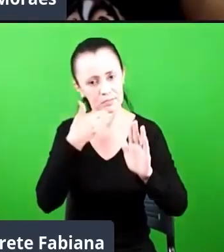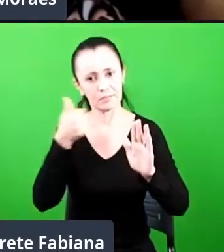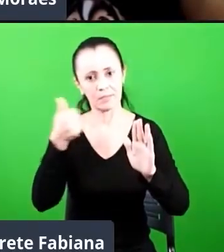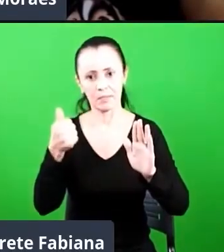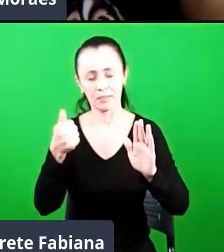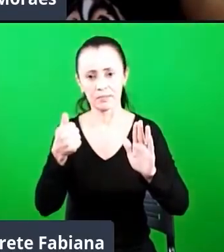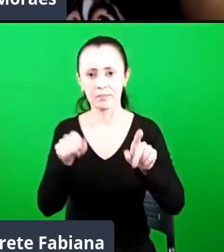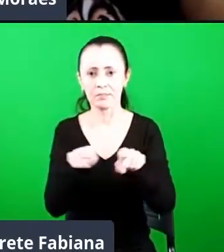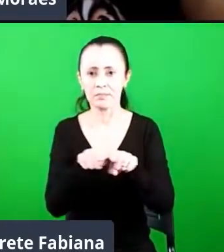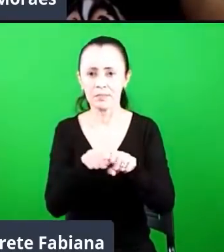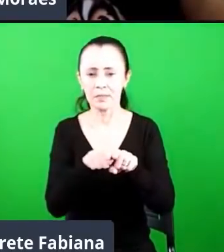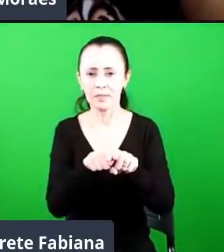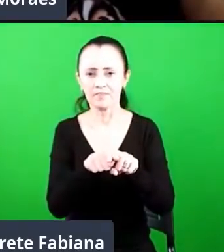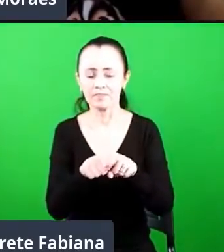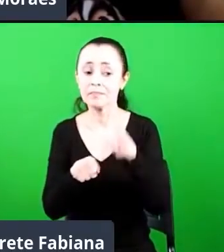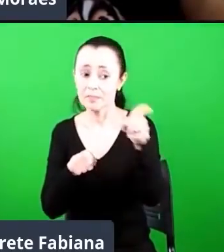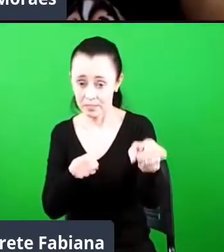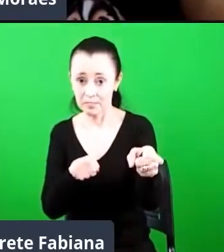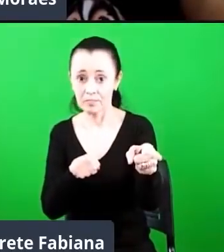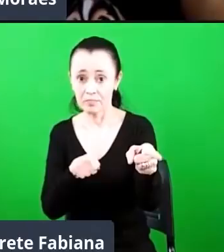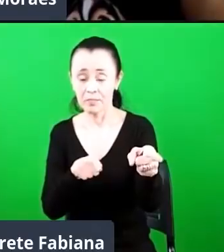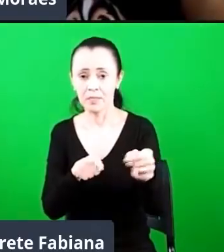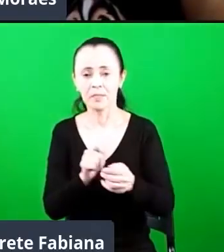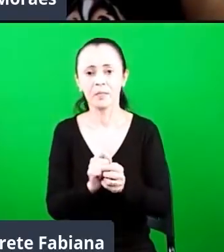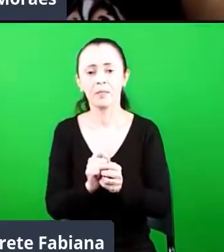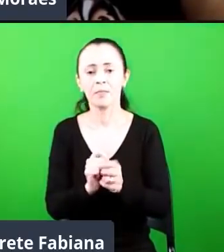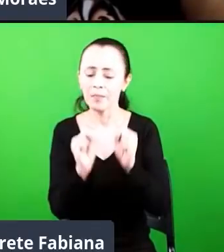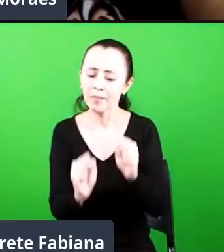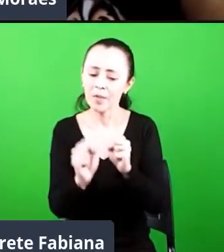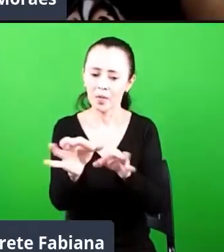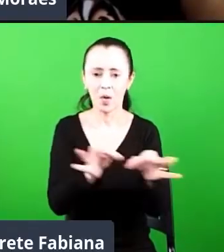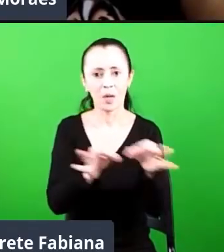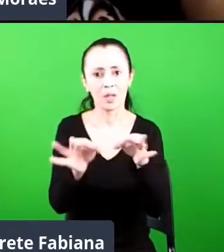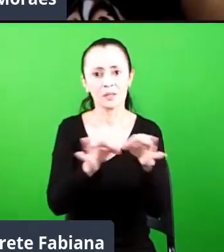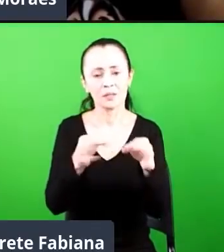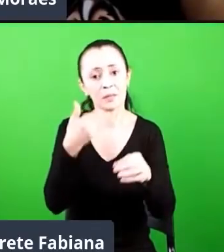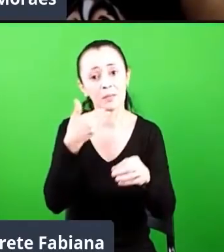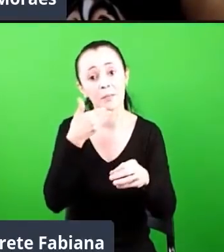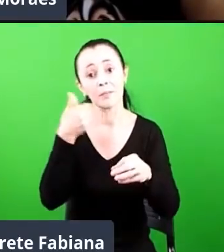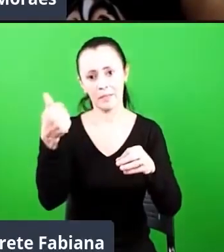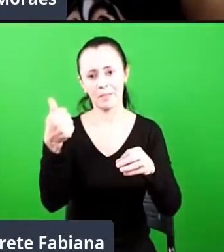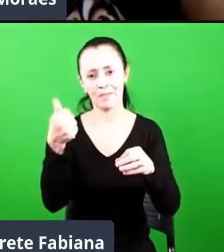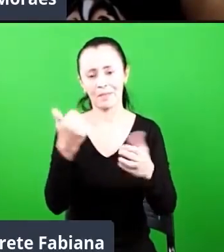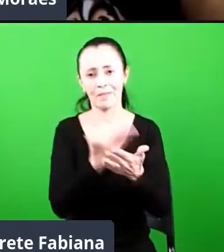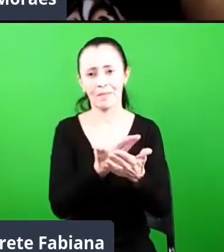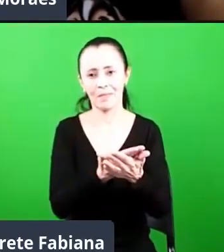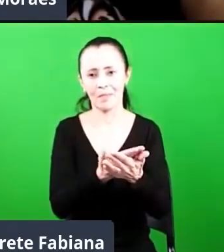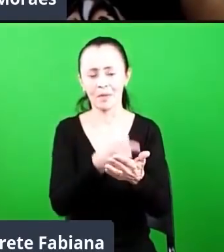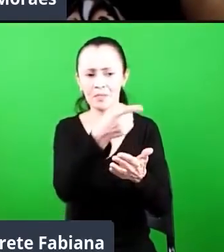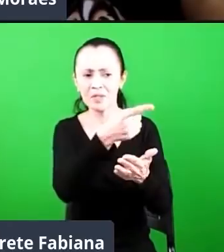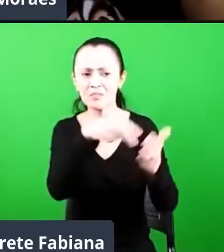do novo referencial curricular, podemos planejar uma aula com maior facilidade, já que ele já traz todas